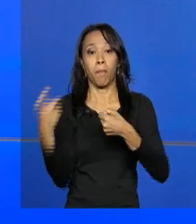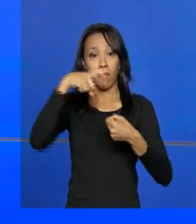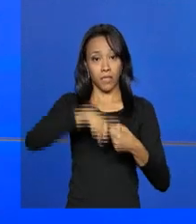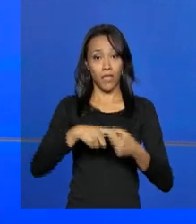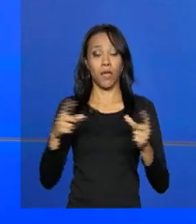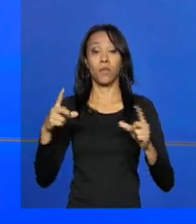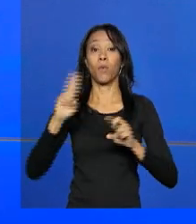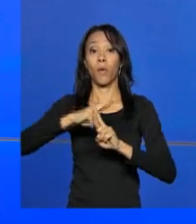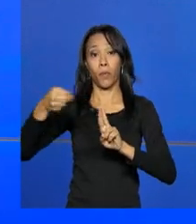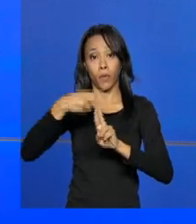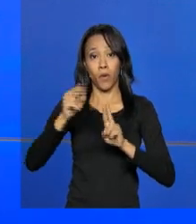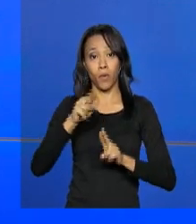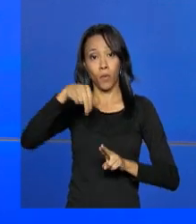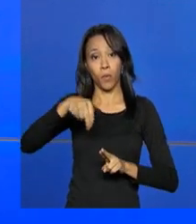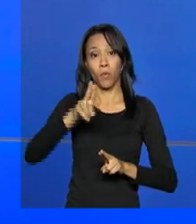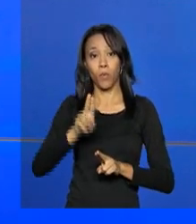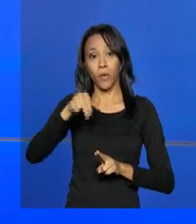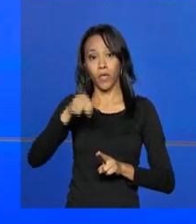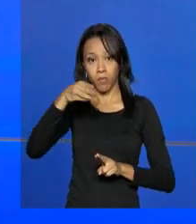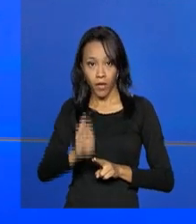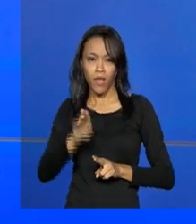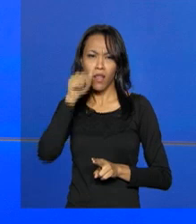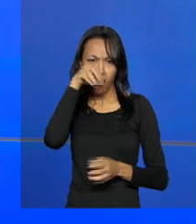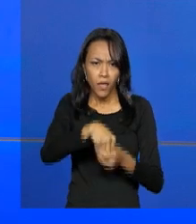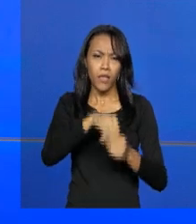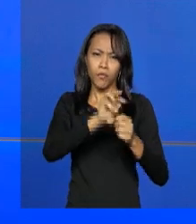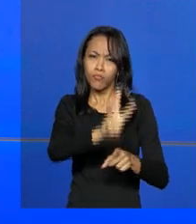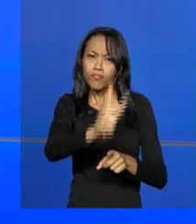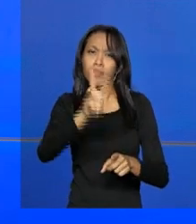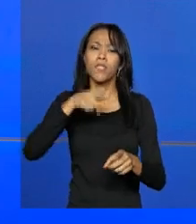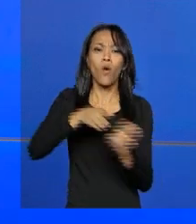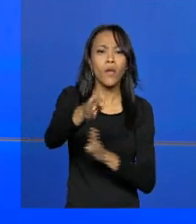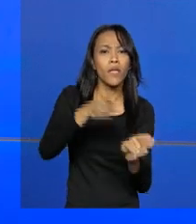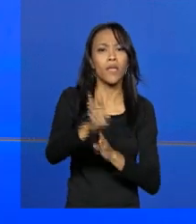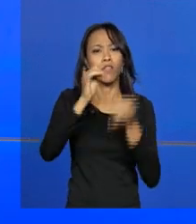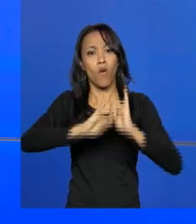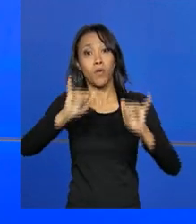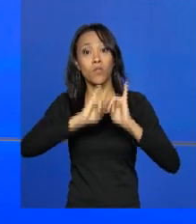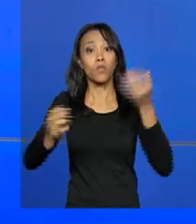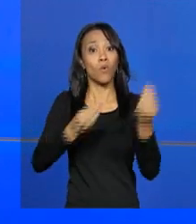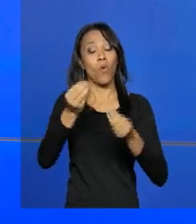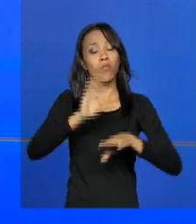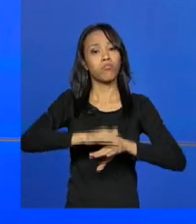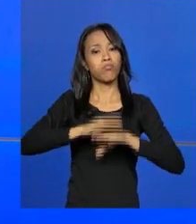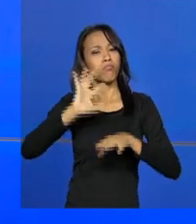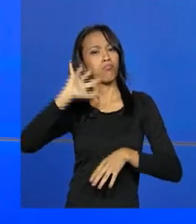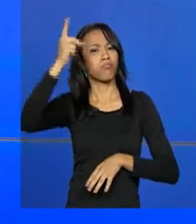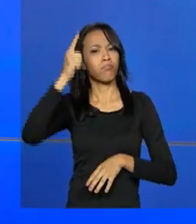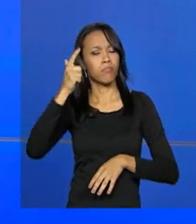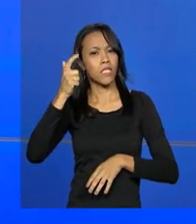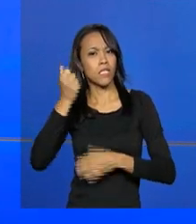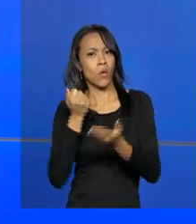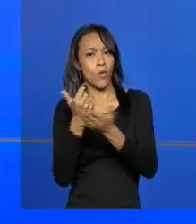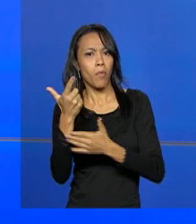Brasília o consumidor terá num só local orientações dados e informações que o ajudem na tomada de decisões de consumo